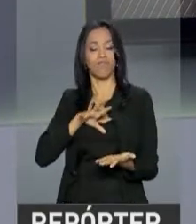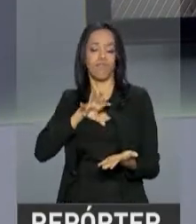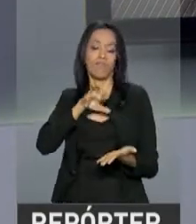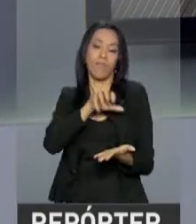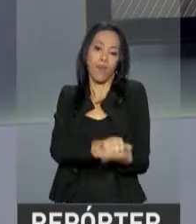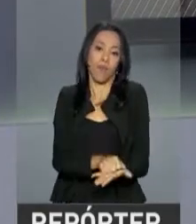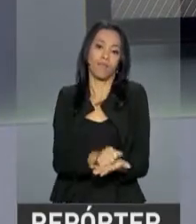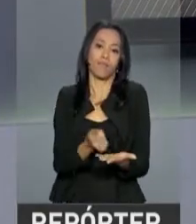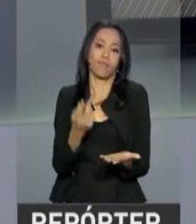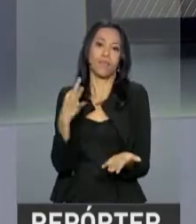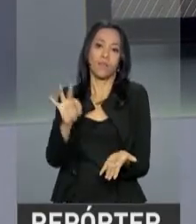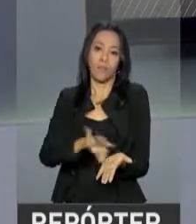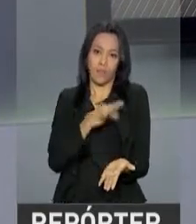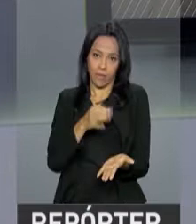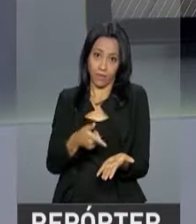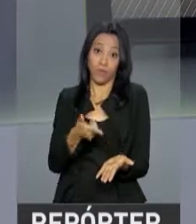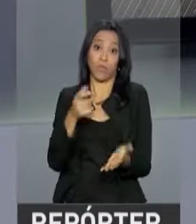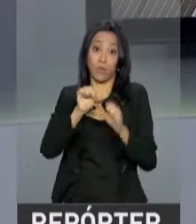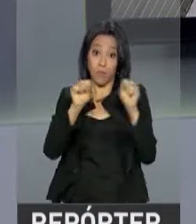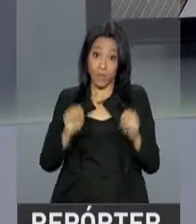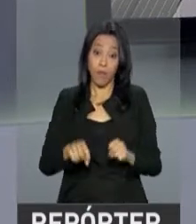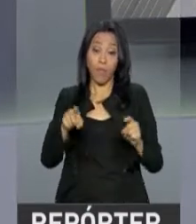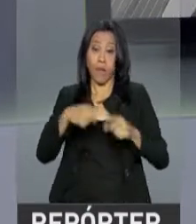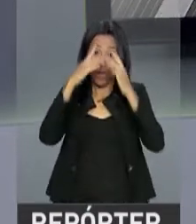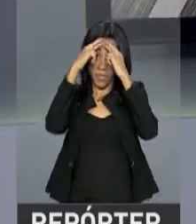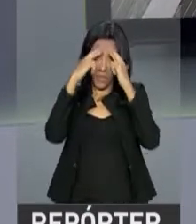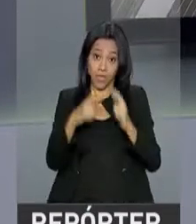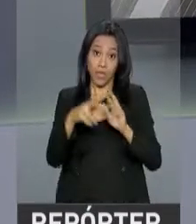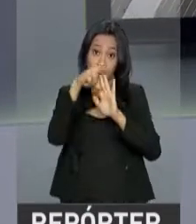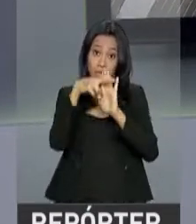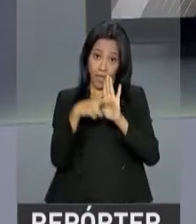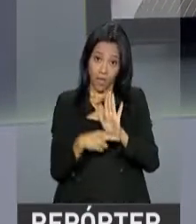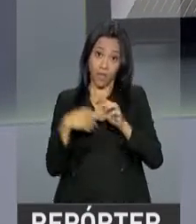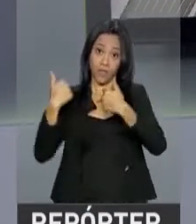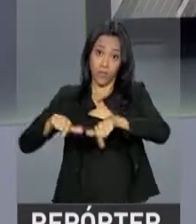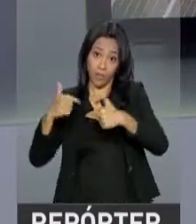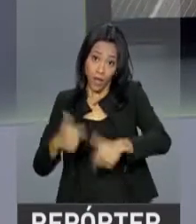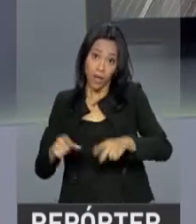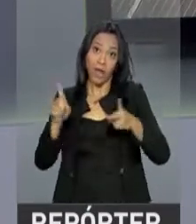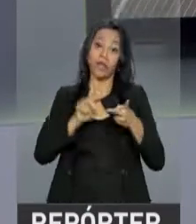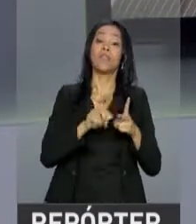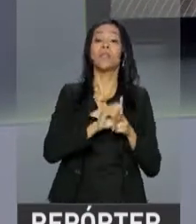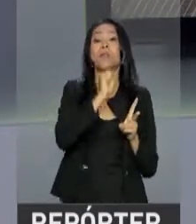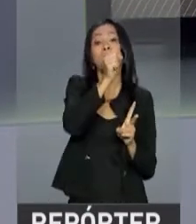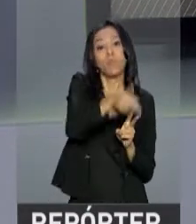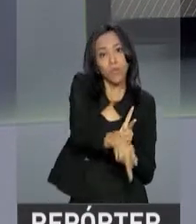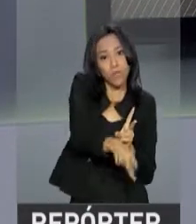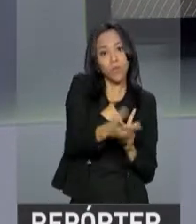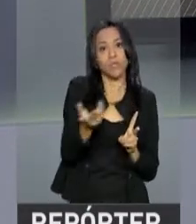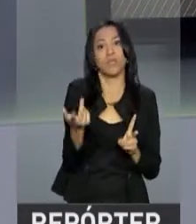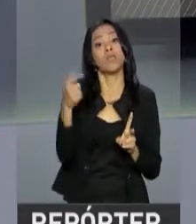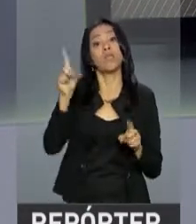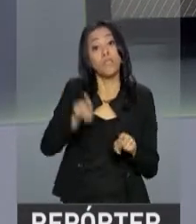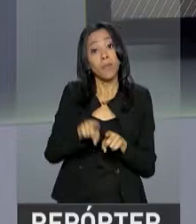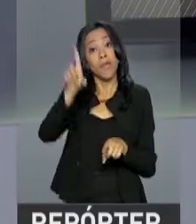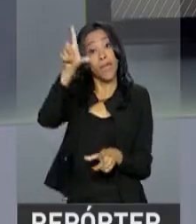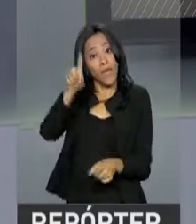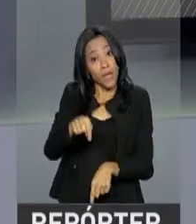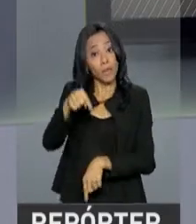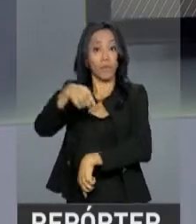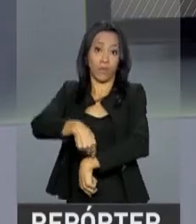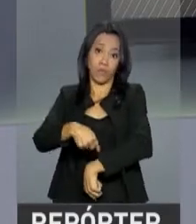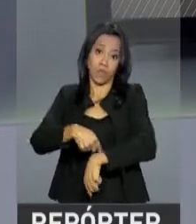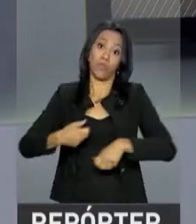cumprir as obrigações fiscais trabalhistas e previdenciárias de forma unificada e assim reduzir tempo e os